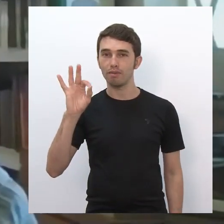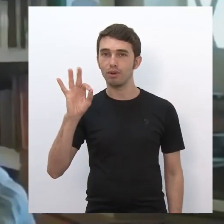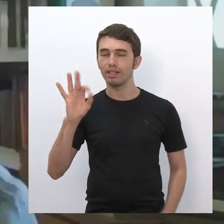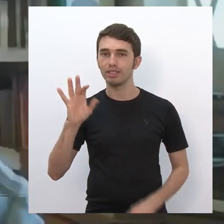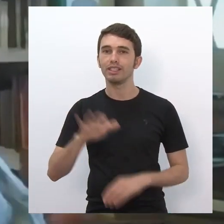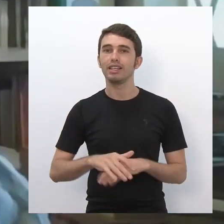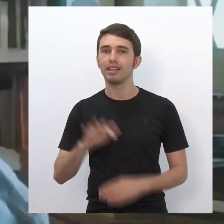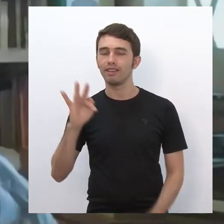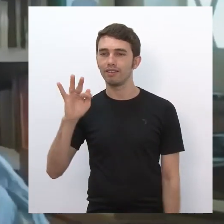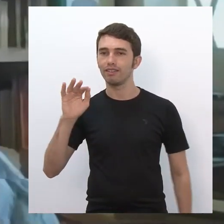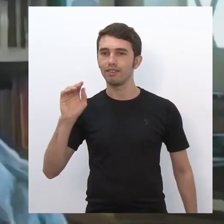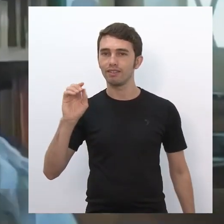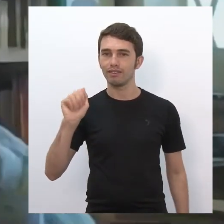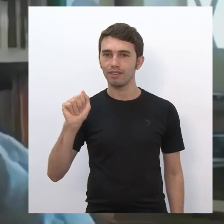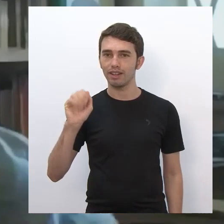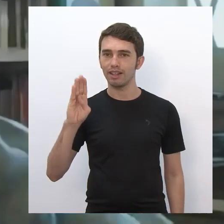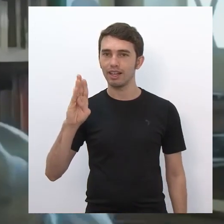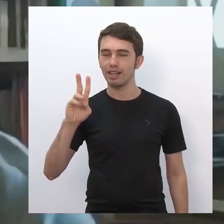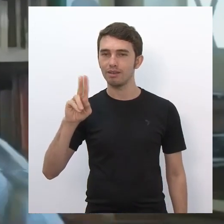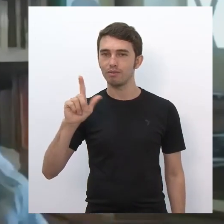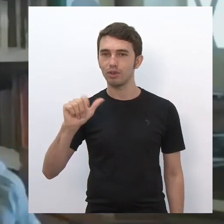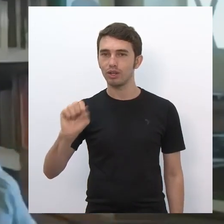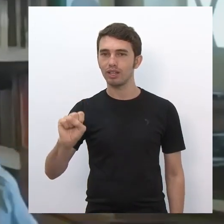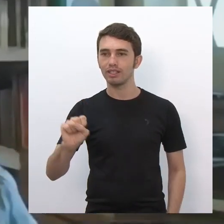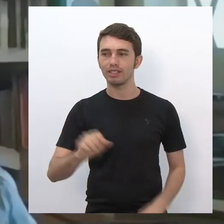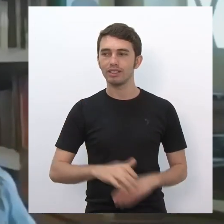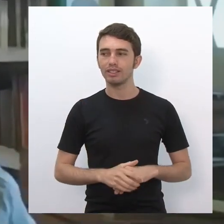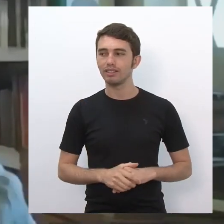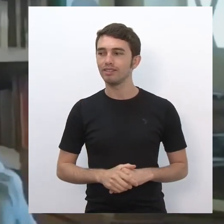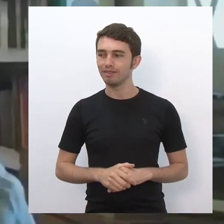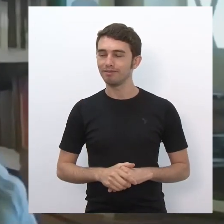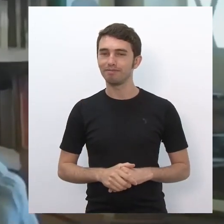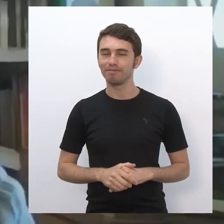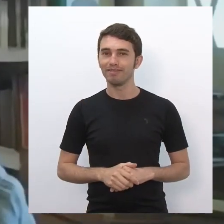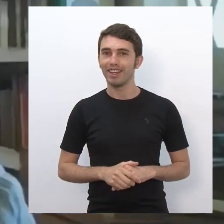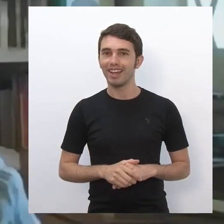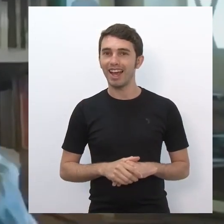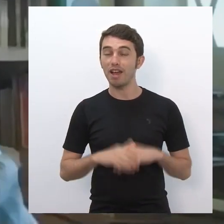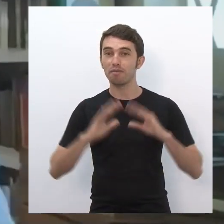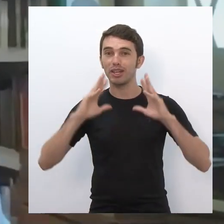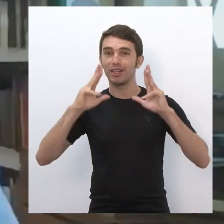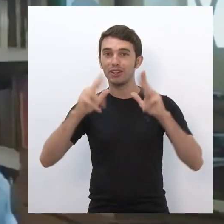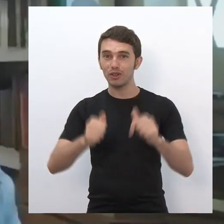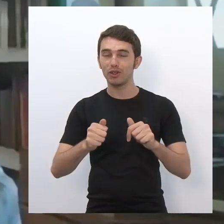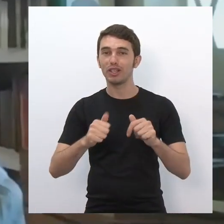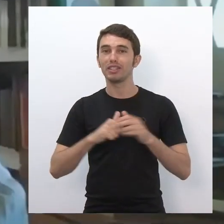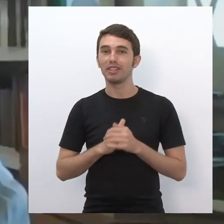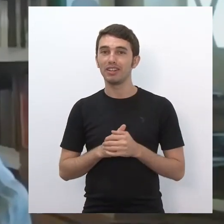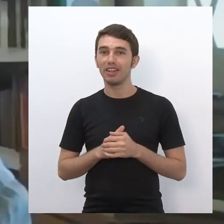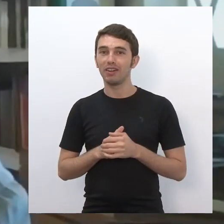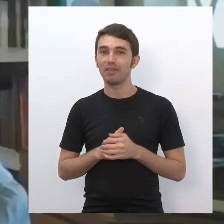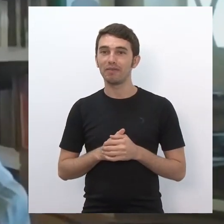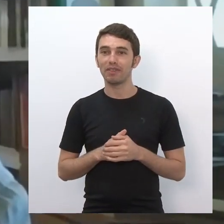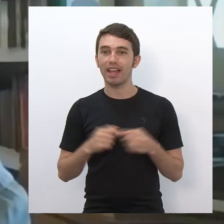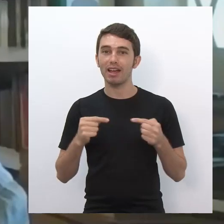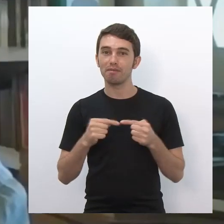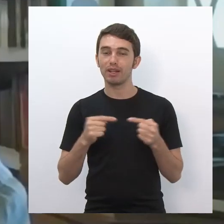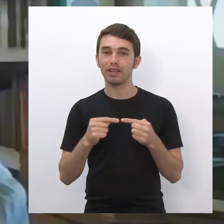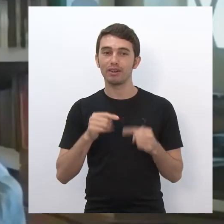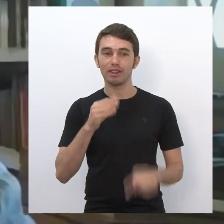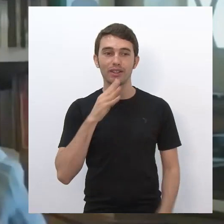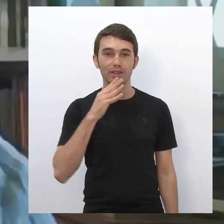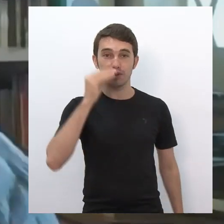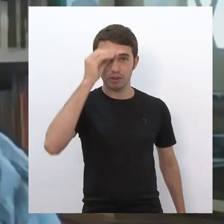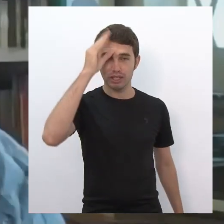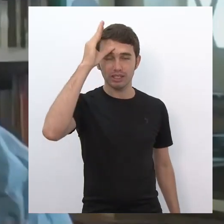públicas, que foram os primeiros organismos a oferecer isso às pessoas, porque tudo isso é construção autônoma de conhecimento,